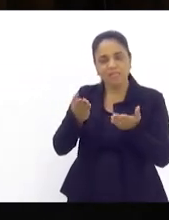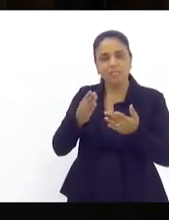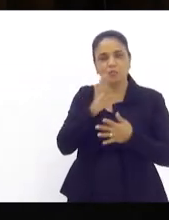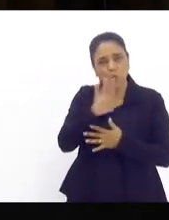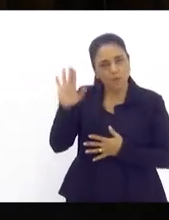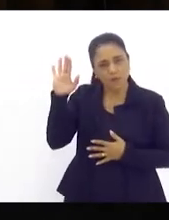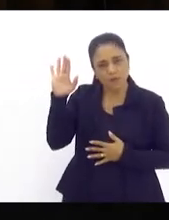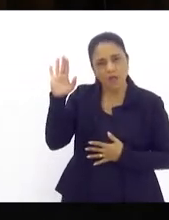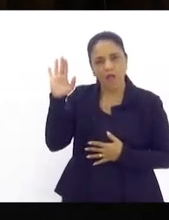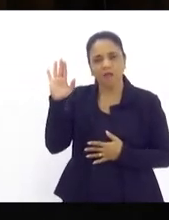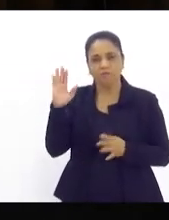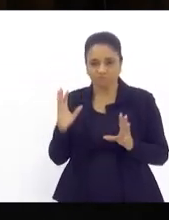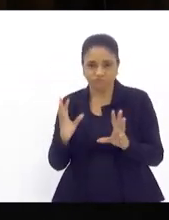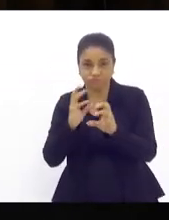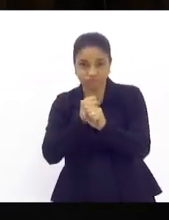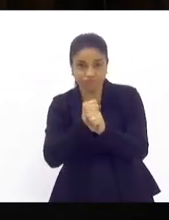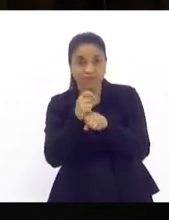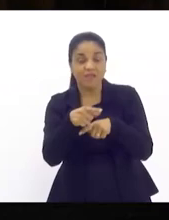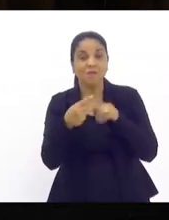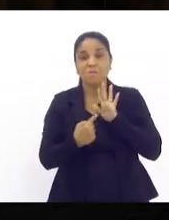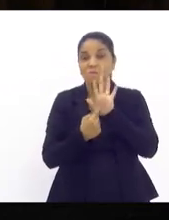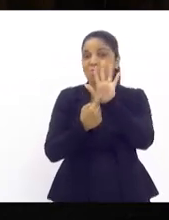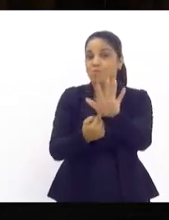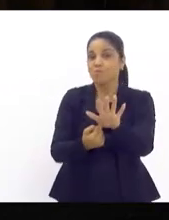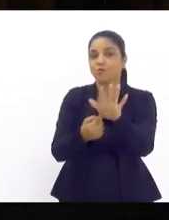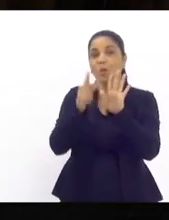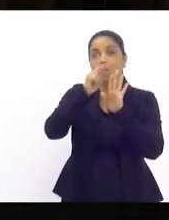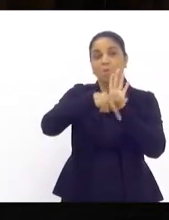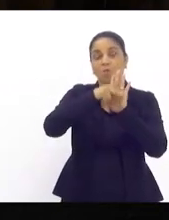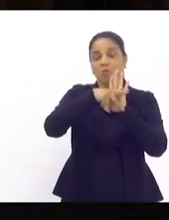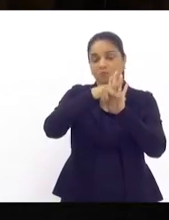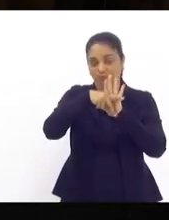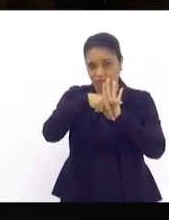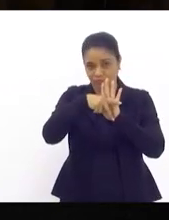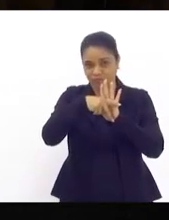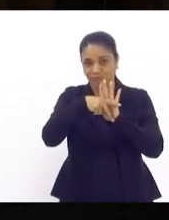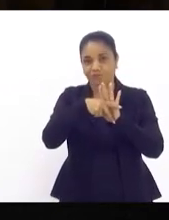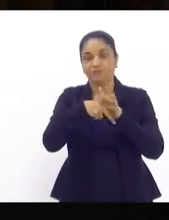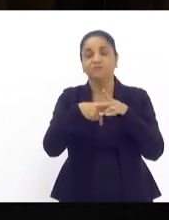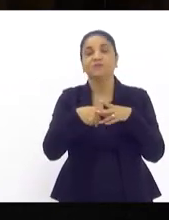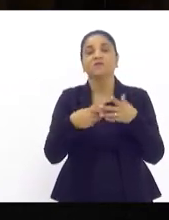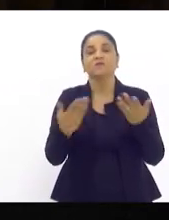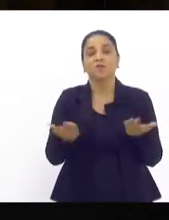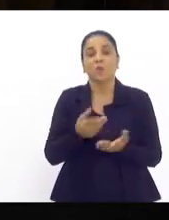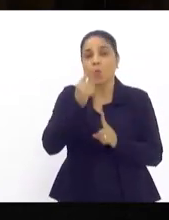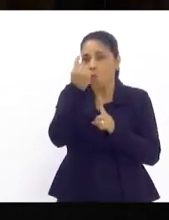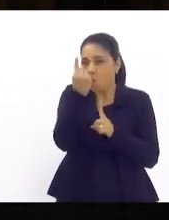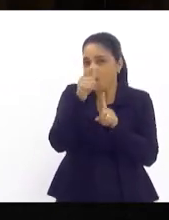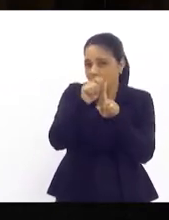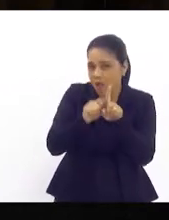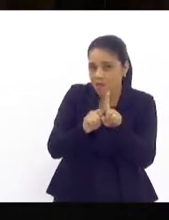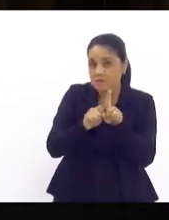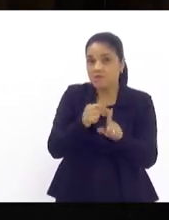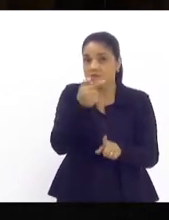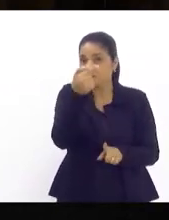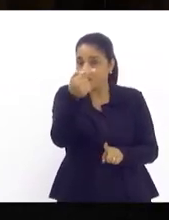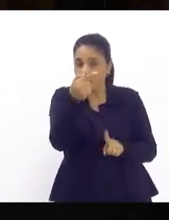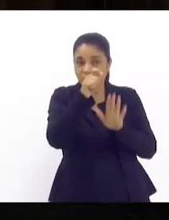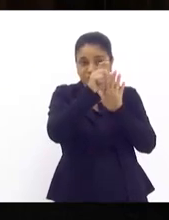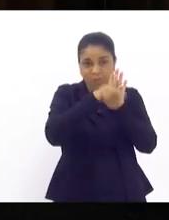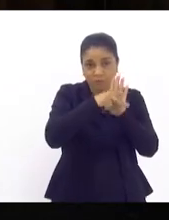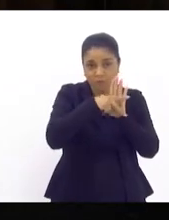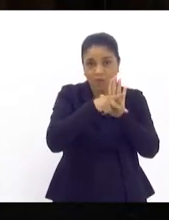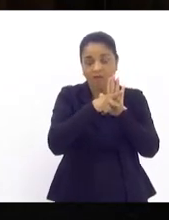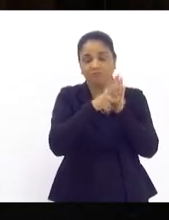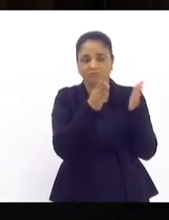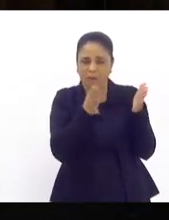apresentar perspectivas de projeto. E nesse primeiro mês de mandato, nós aqui estivemos, nós apresentamos 7 projetos de leis,